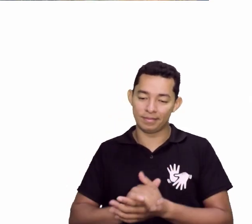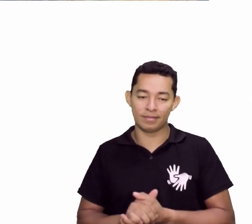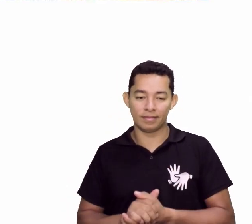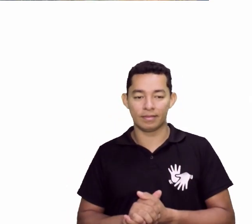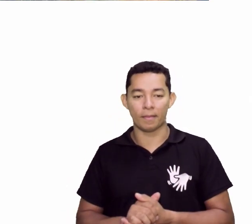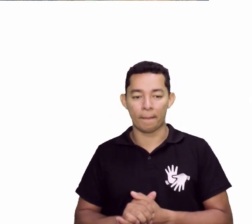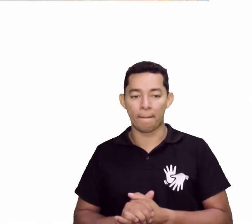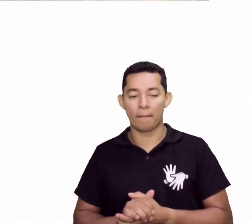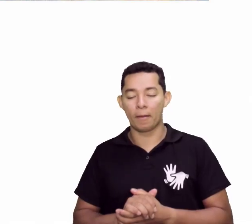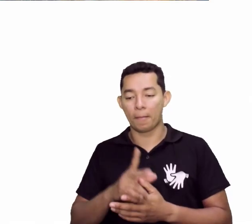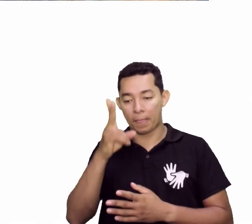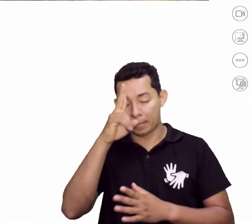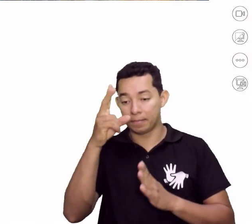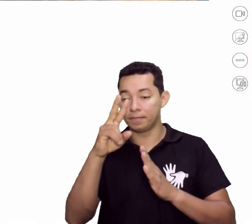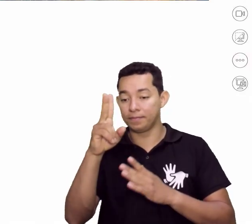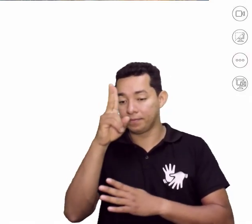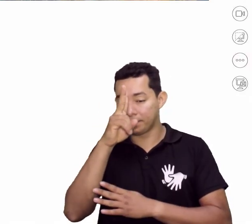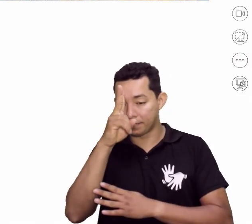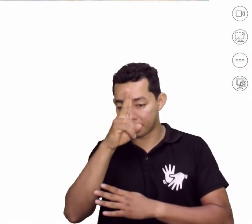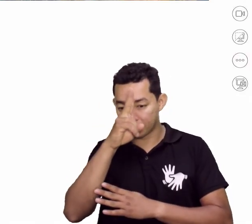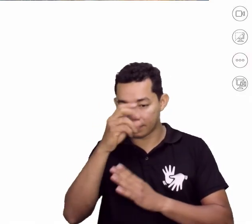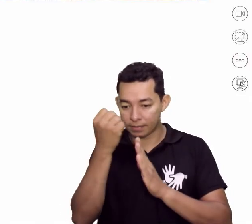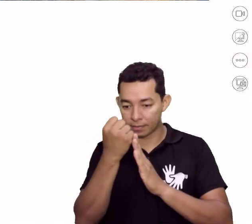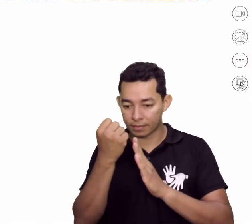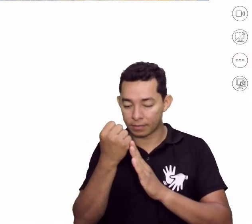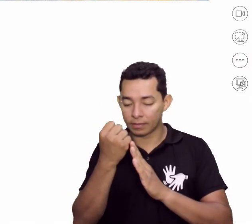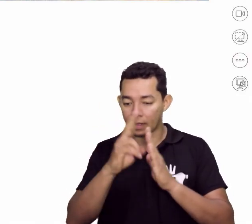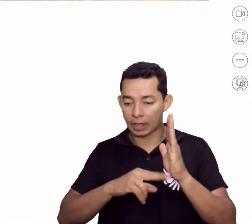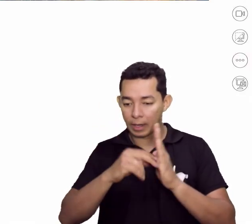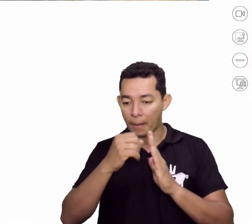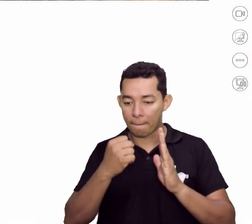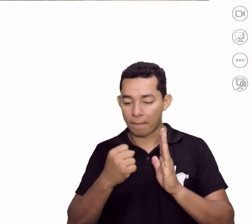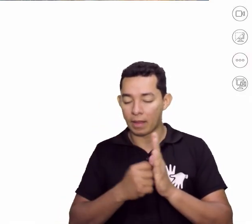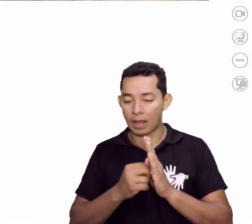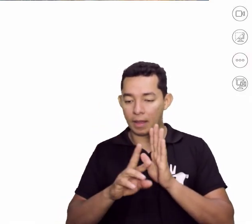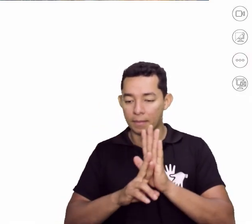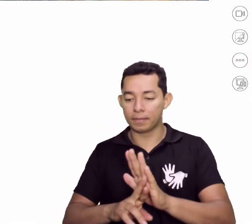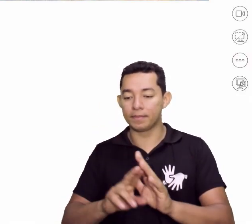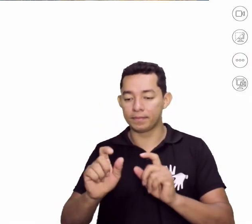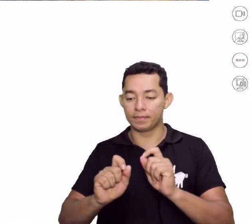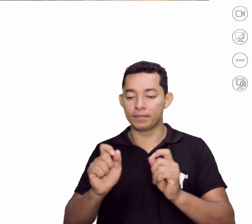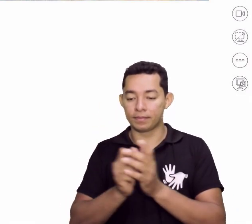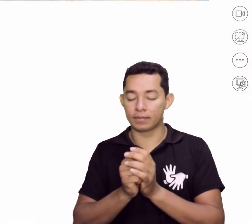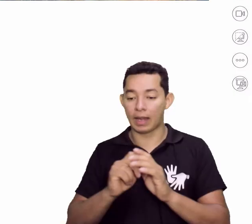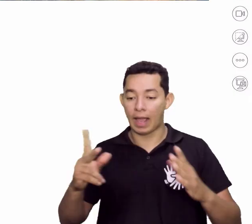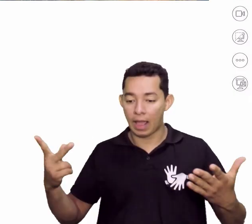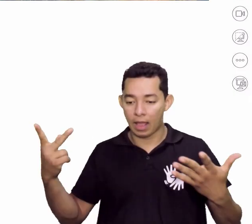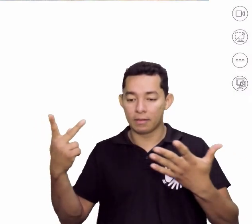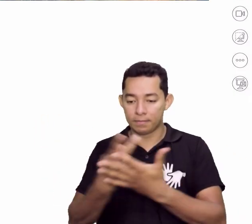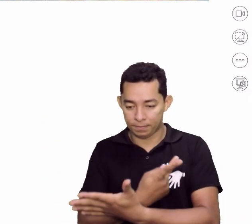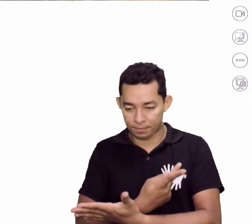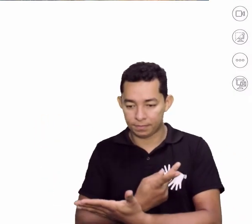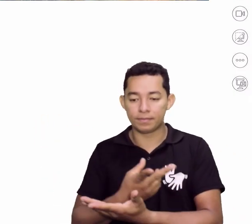histórica representa fatos históricos, né?